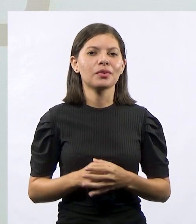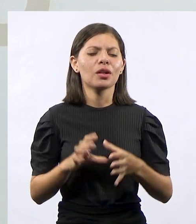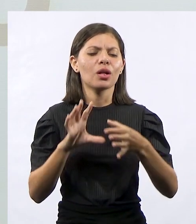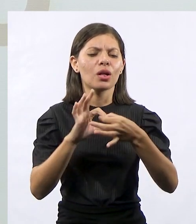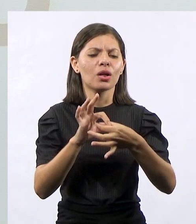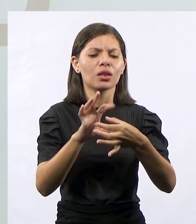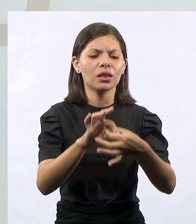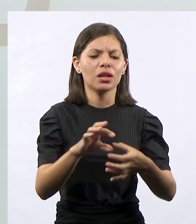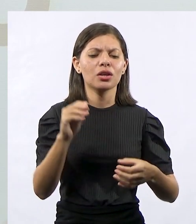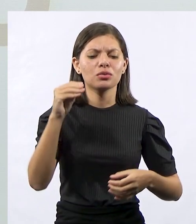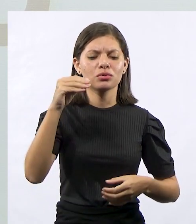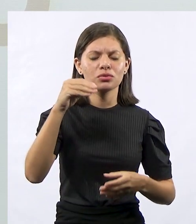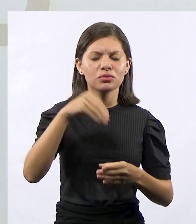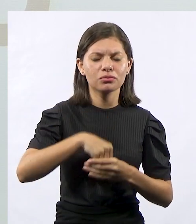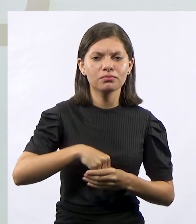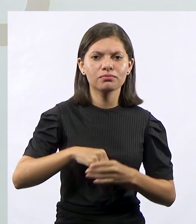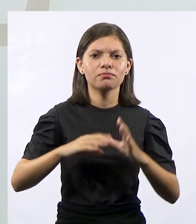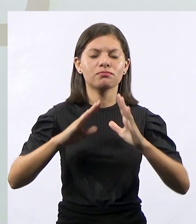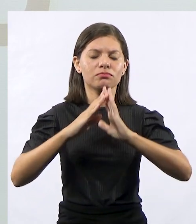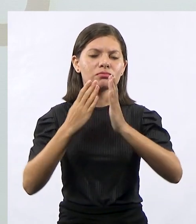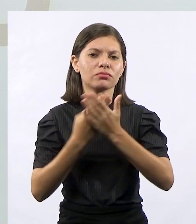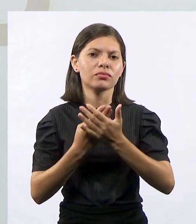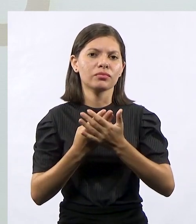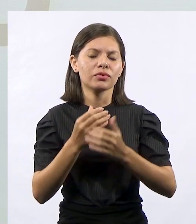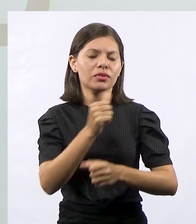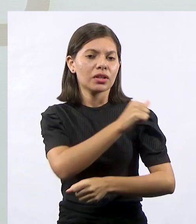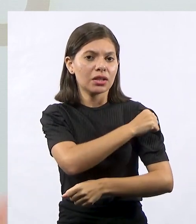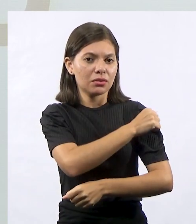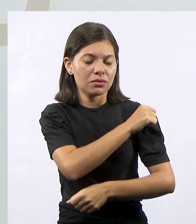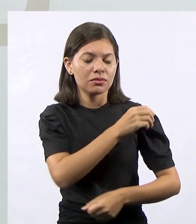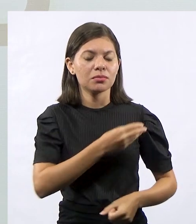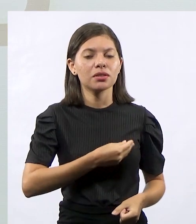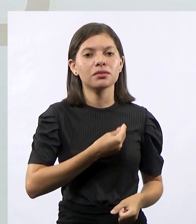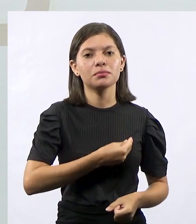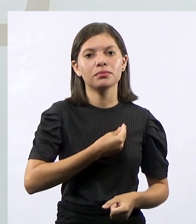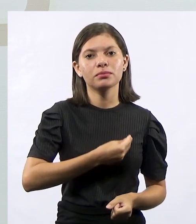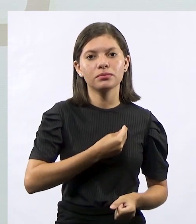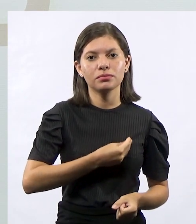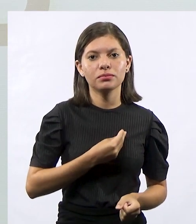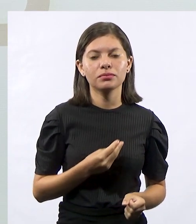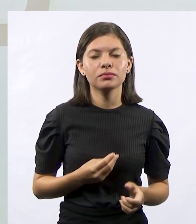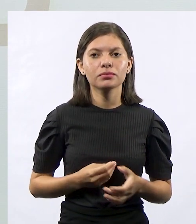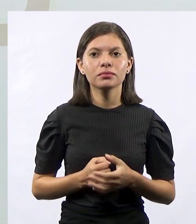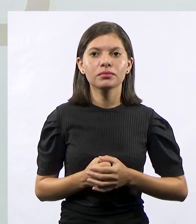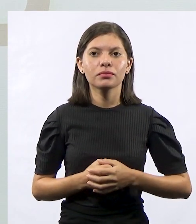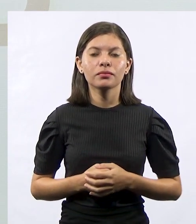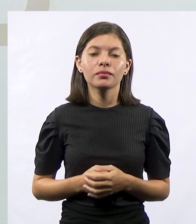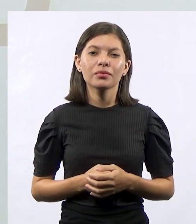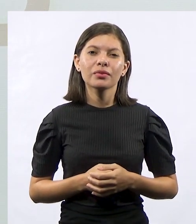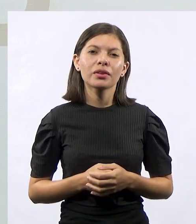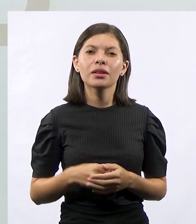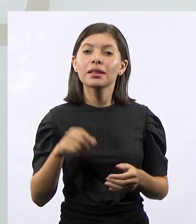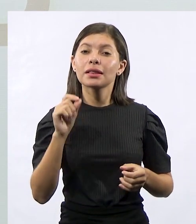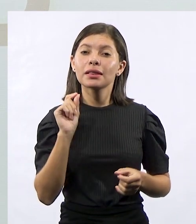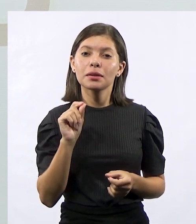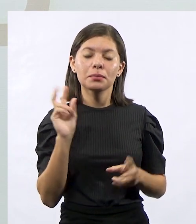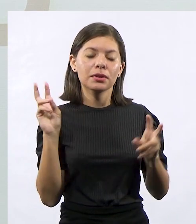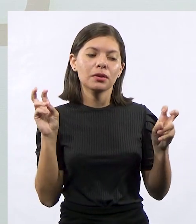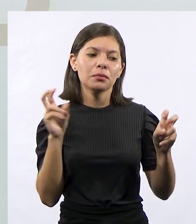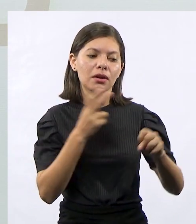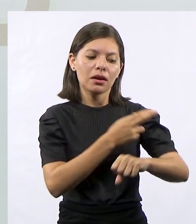contextualizada, tem que tratar do contexto onde a escola está inserida, onde esses alunos estão participando. E quando eu falo das